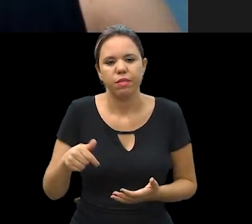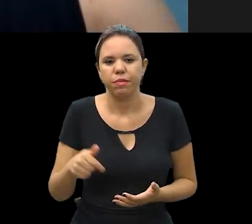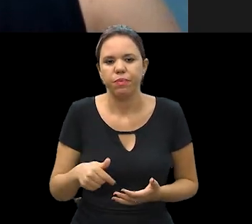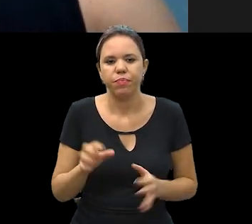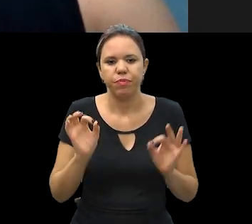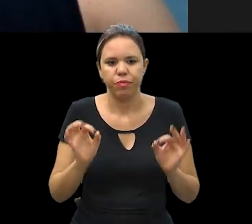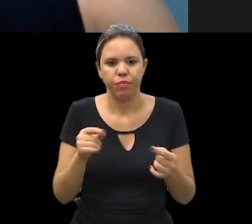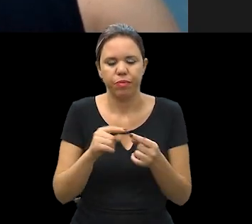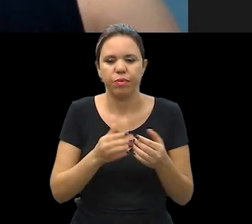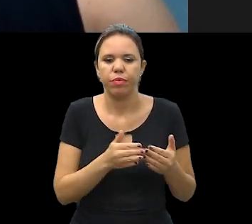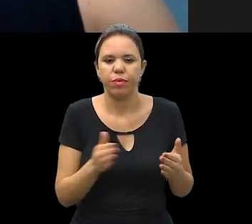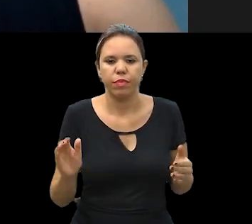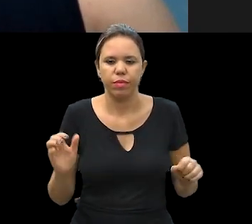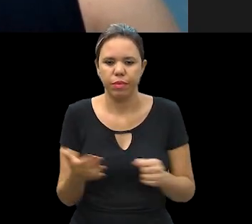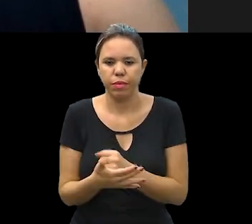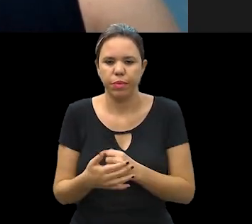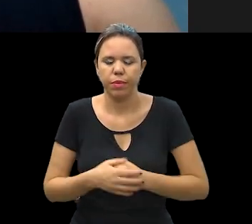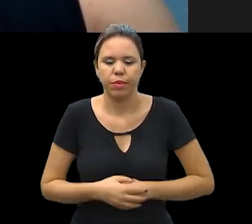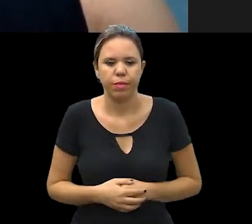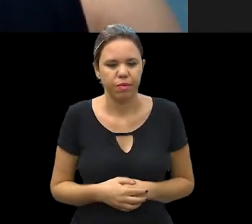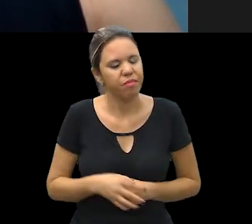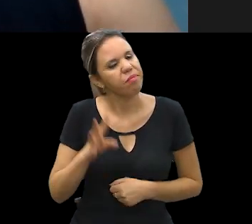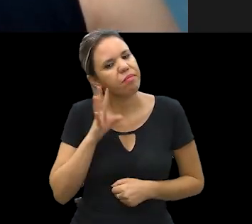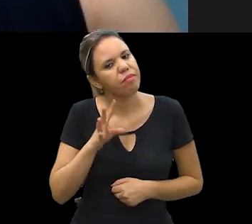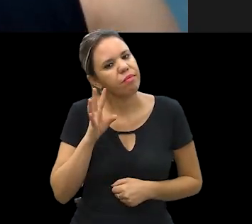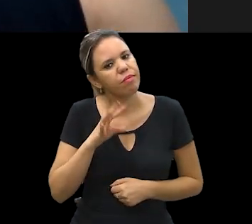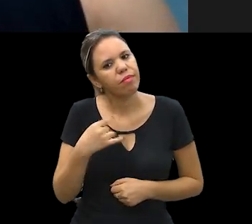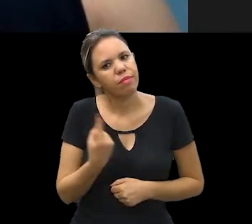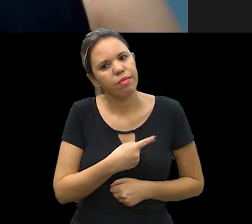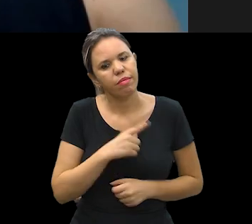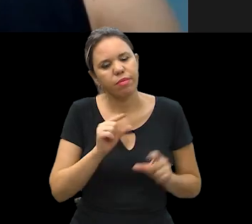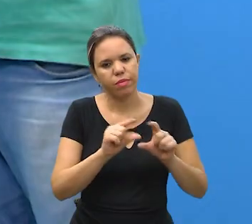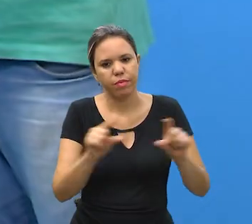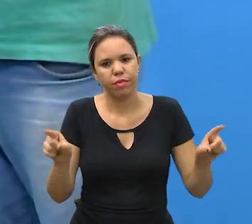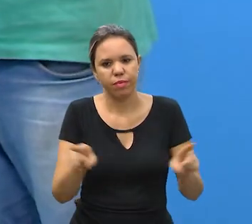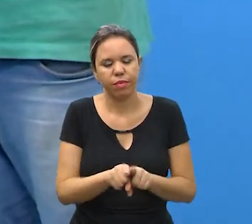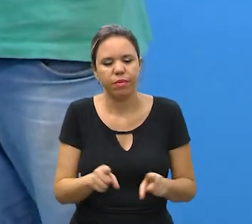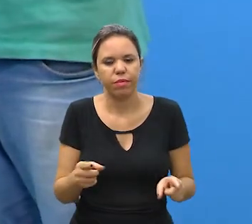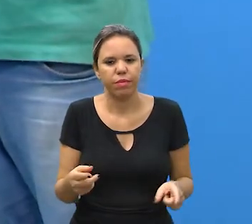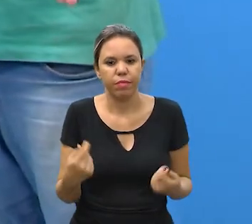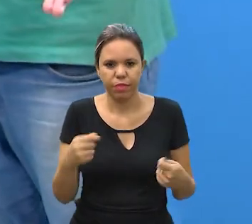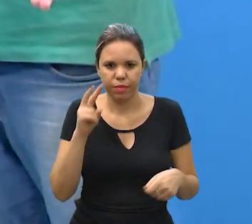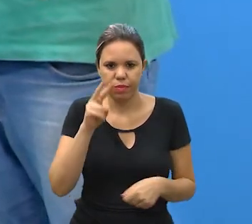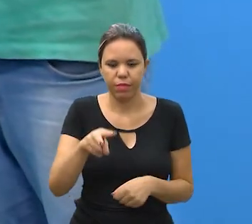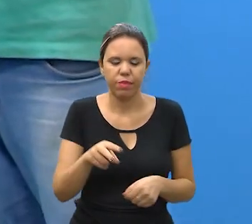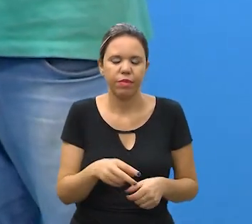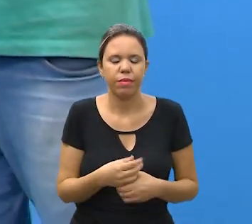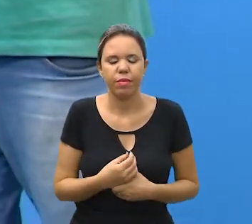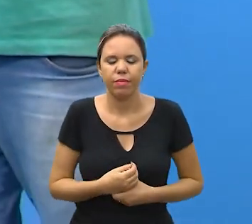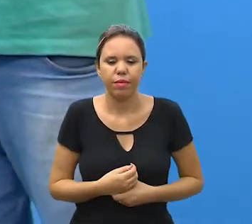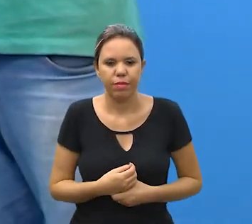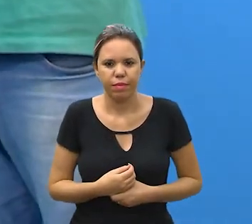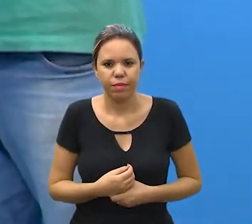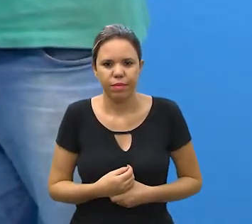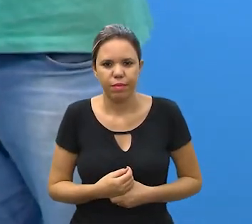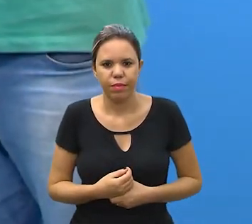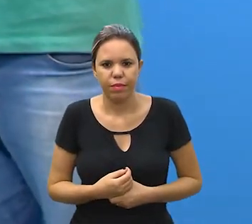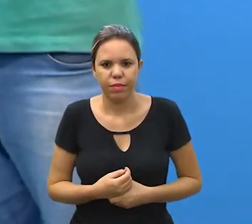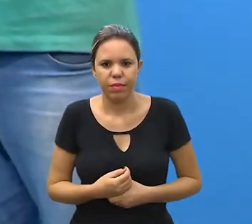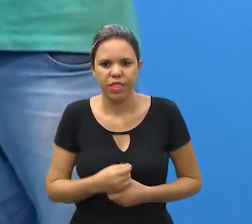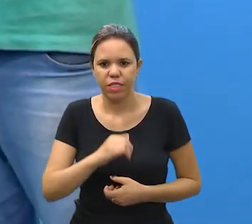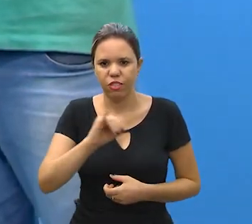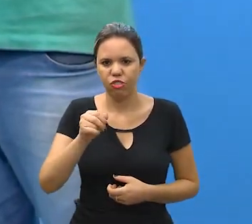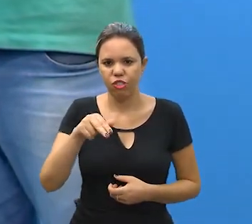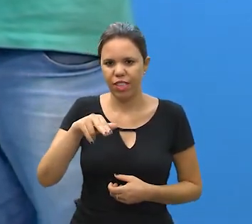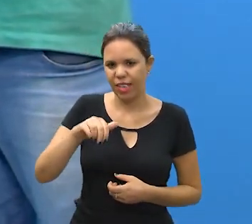gravar ela direitinho durante a pandemia. Ah, muito legal. E a gente tem um trechinho também, não dá para ficar sem mostrar, né? Vamos ver